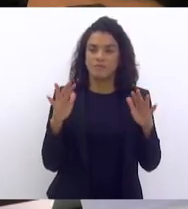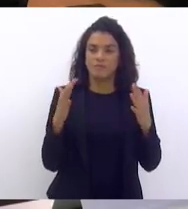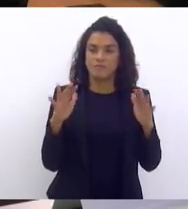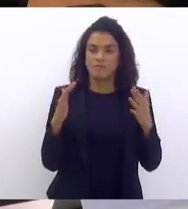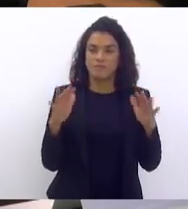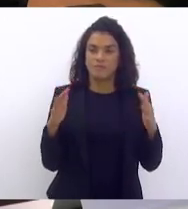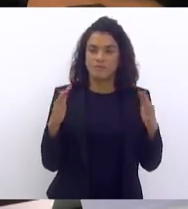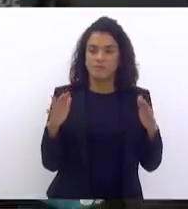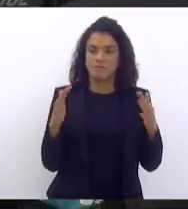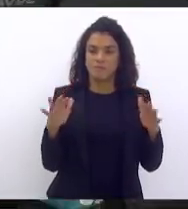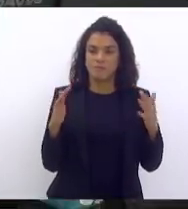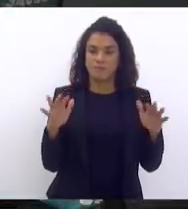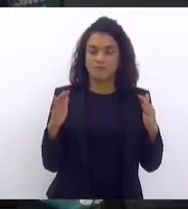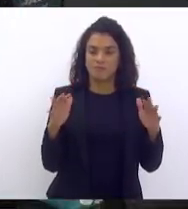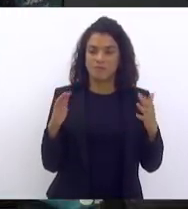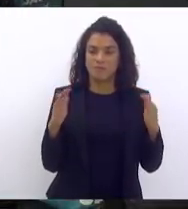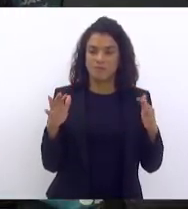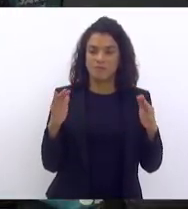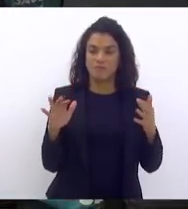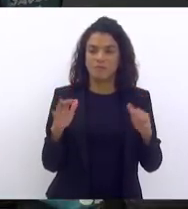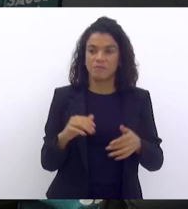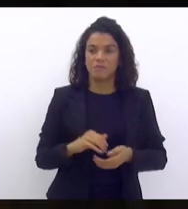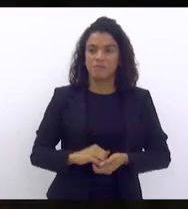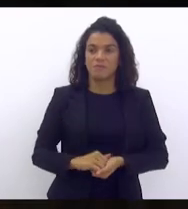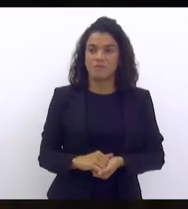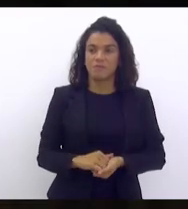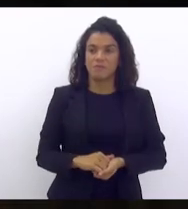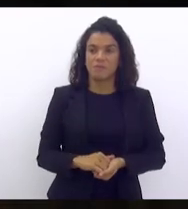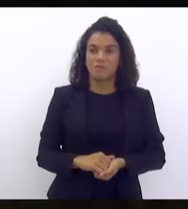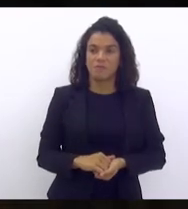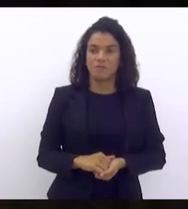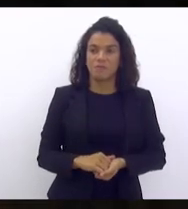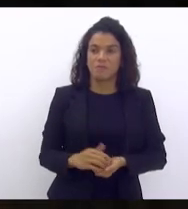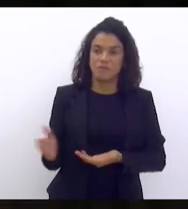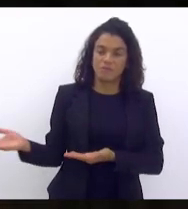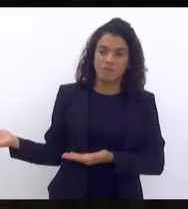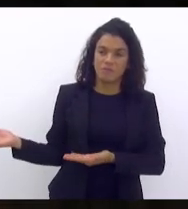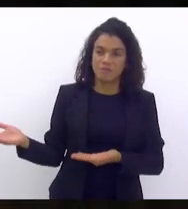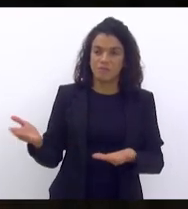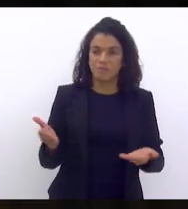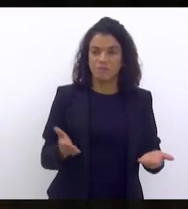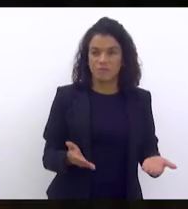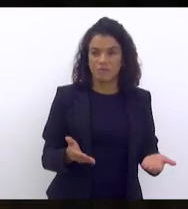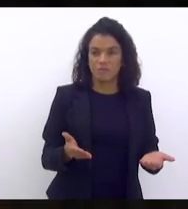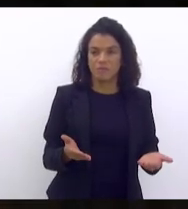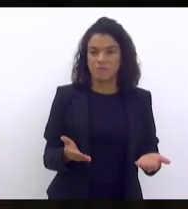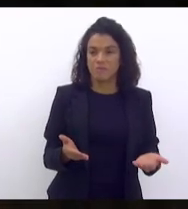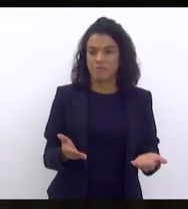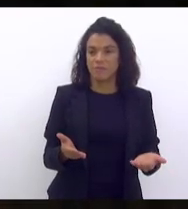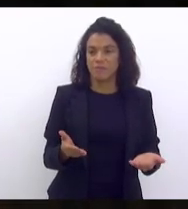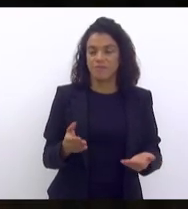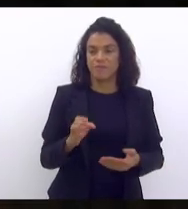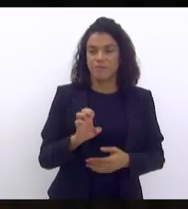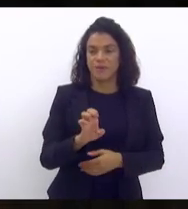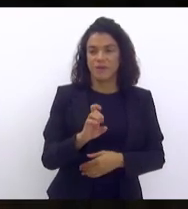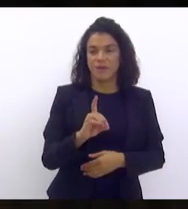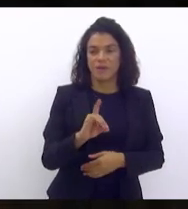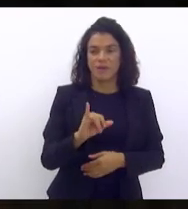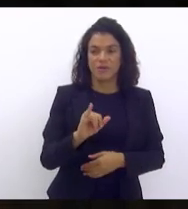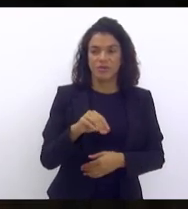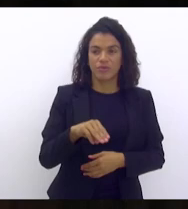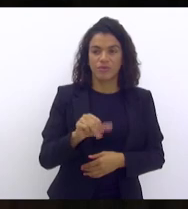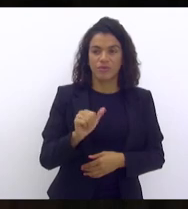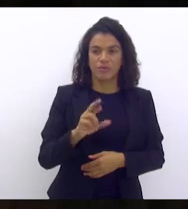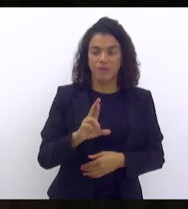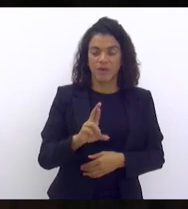Obrigada. Obrigada, Felipe Rosa. Chamo agora, para fazer uso da palavra, Edmar Siqueira Lobo, da